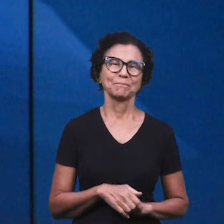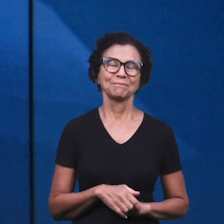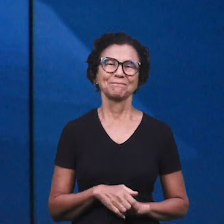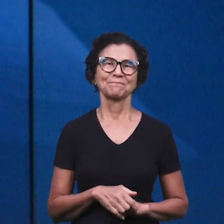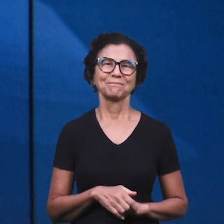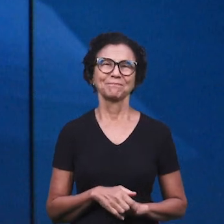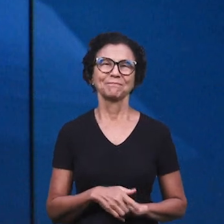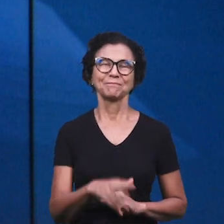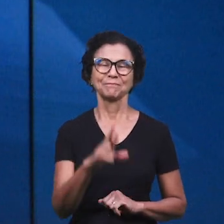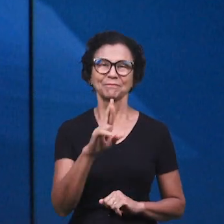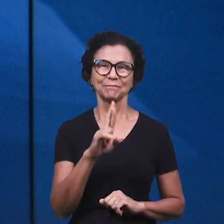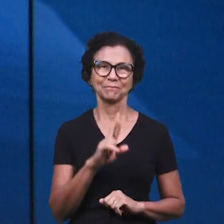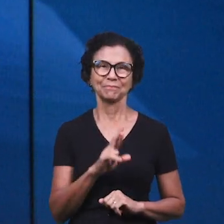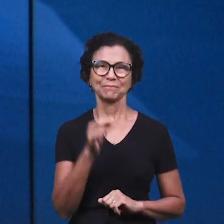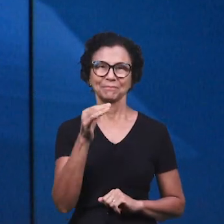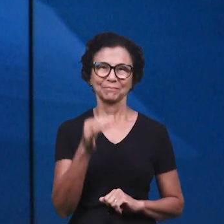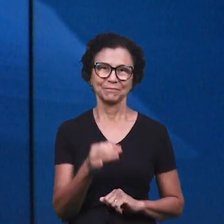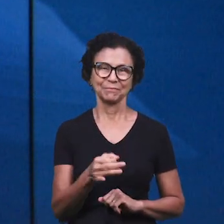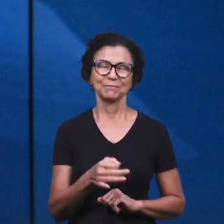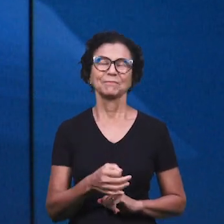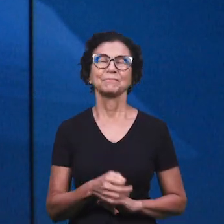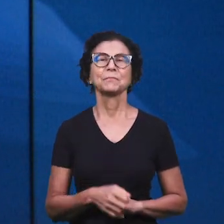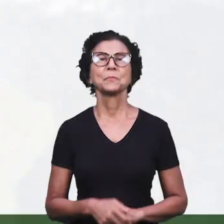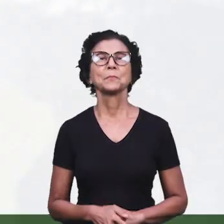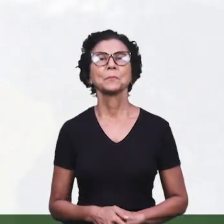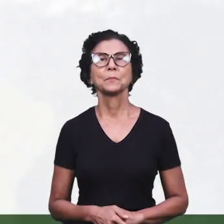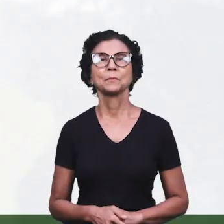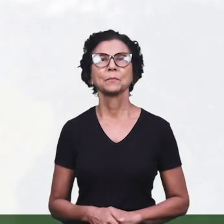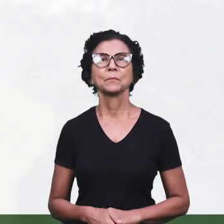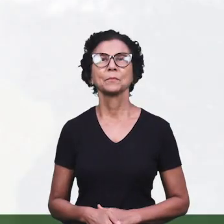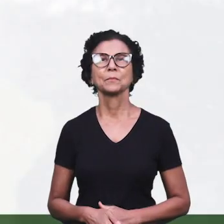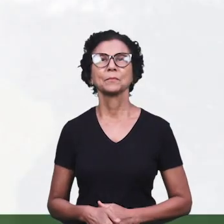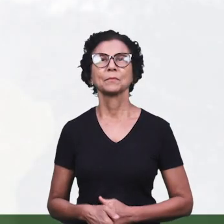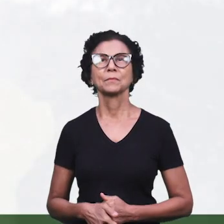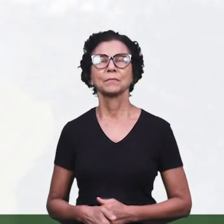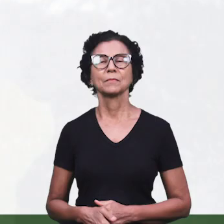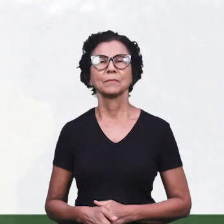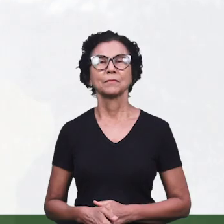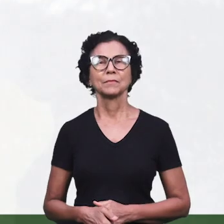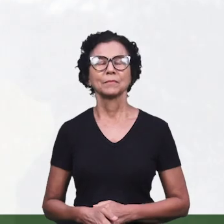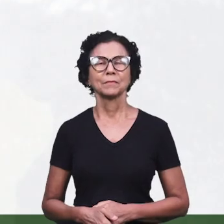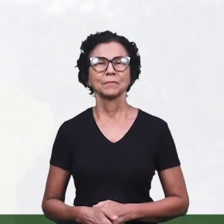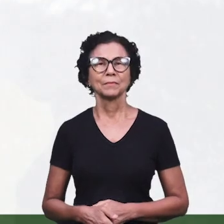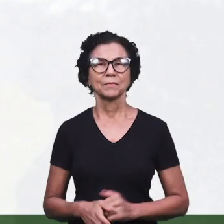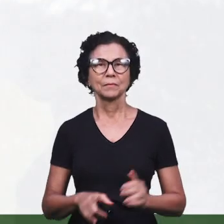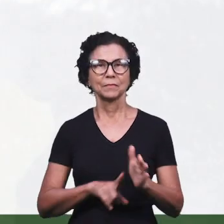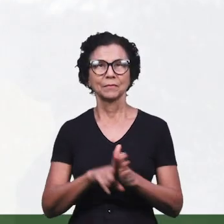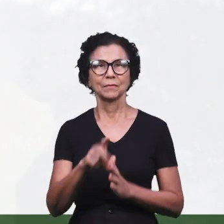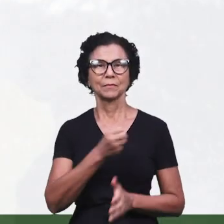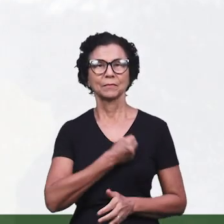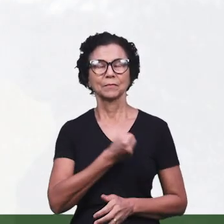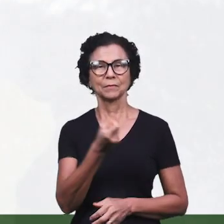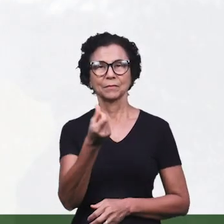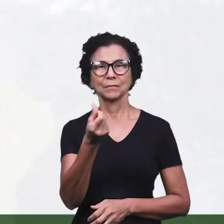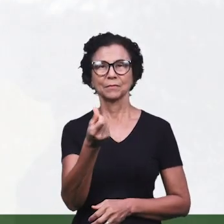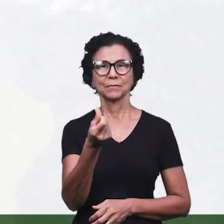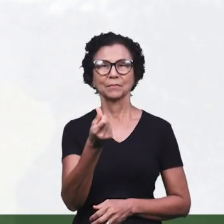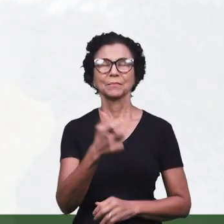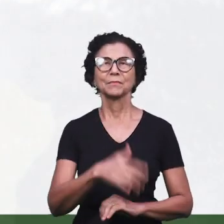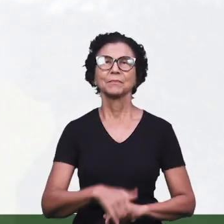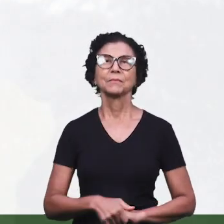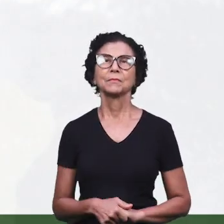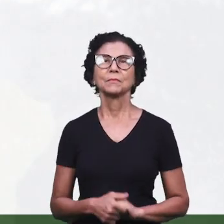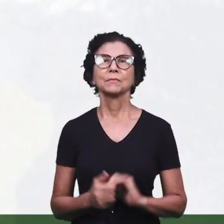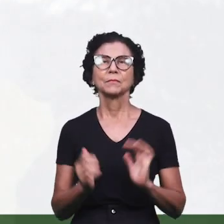Assim, irmãos, agora vamos para o número 6, que é a pergunta número 6, é para a classe de acessibilidade. E ela diz a